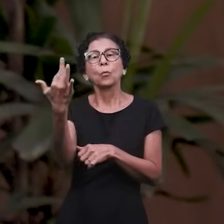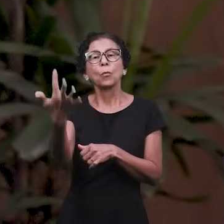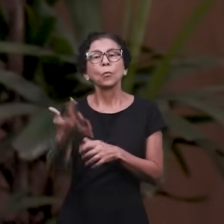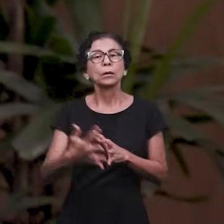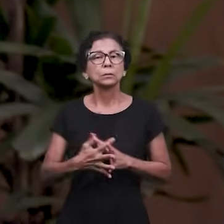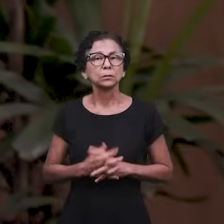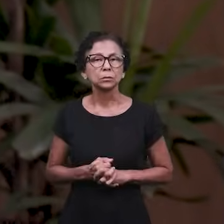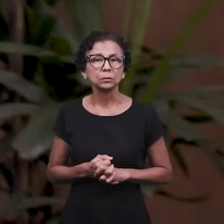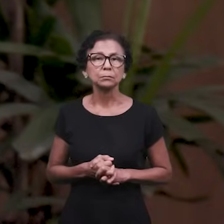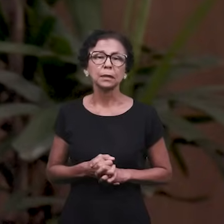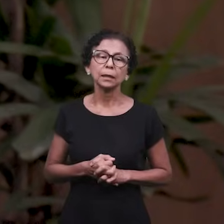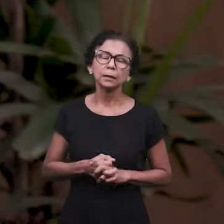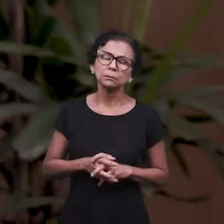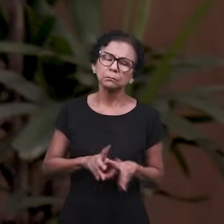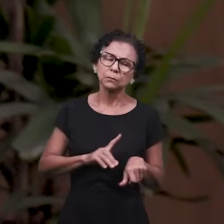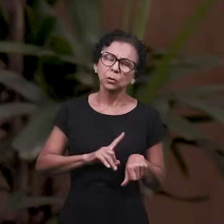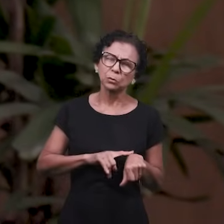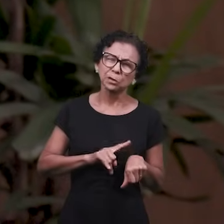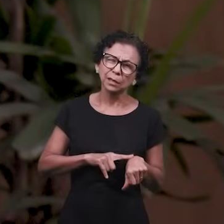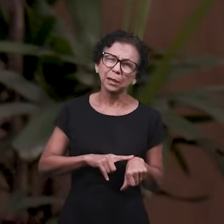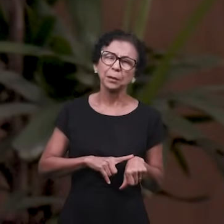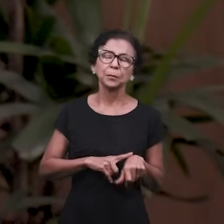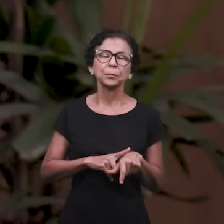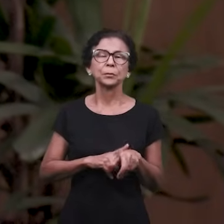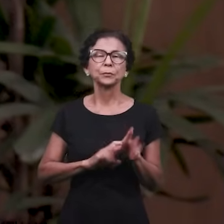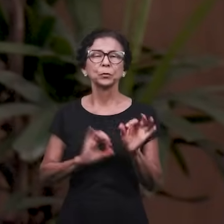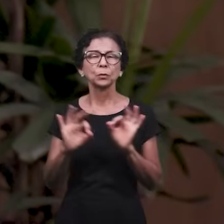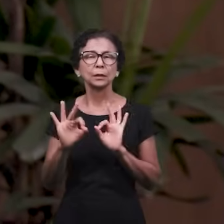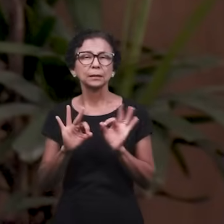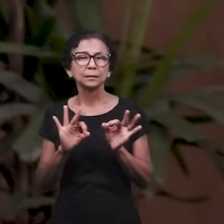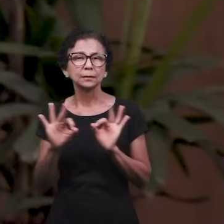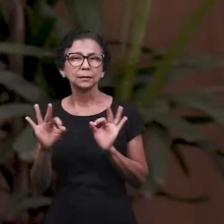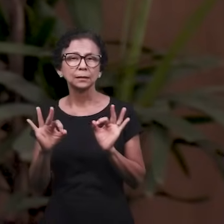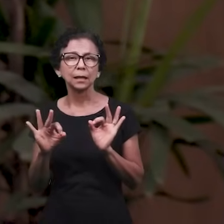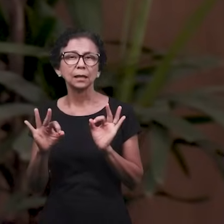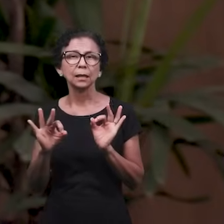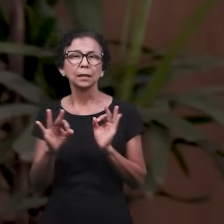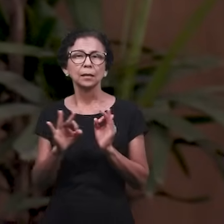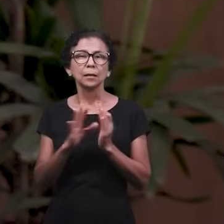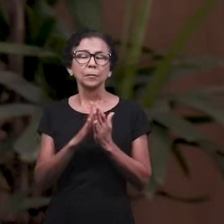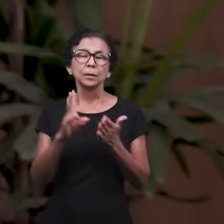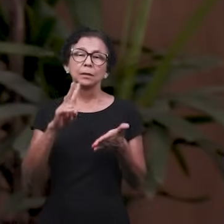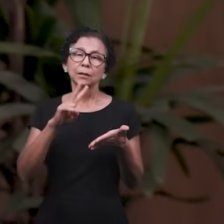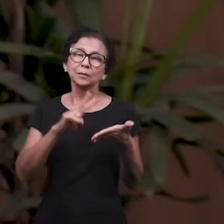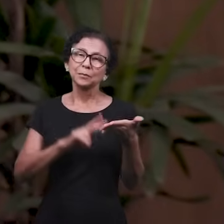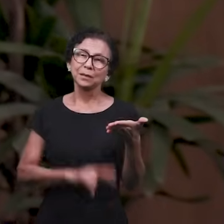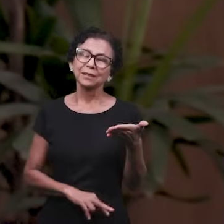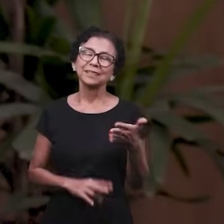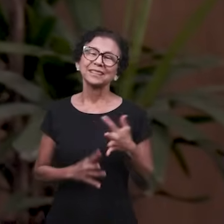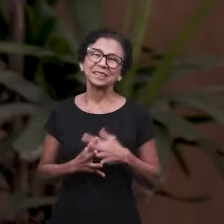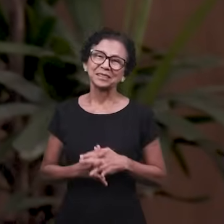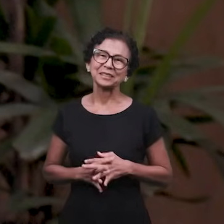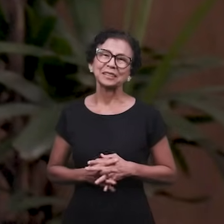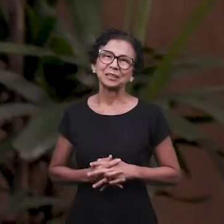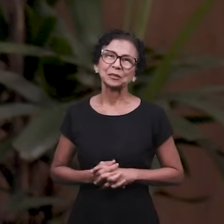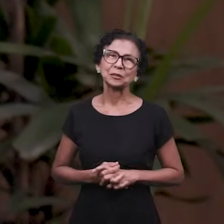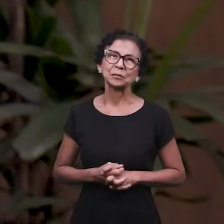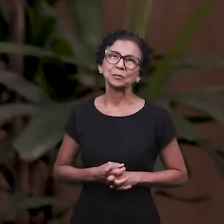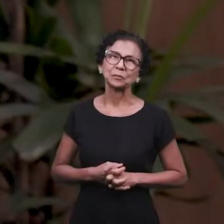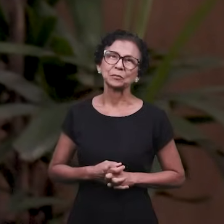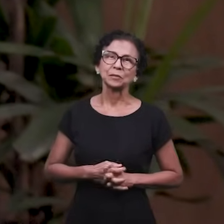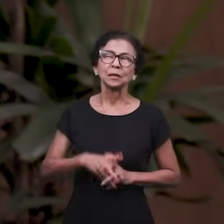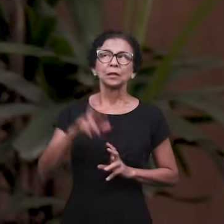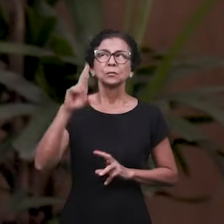estabelecer um tempo mais organizado de leitura em família, para que o Senhor possa